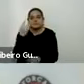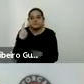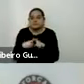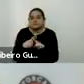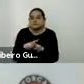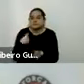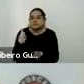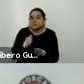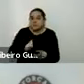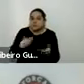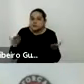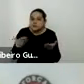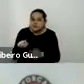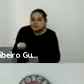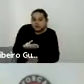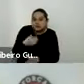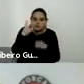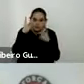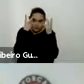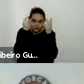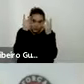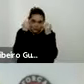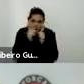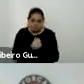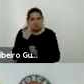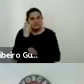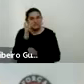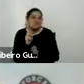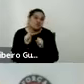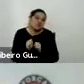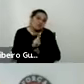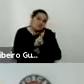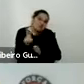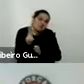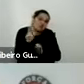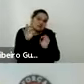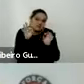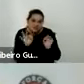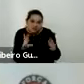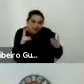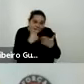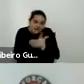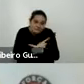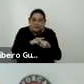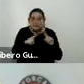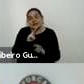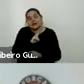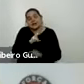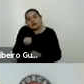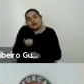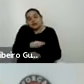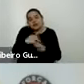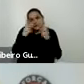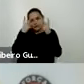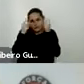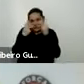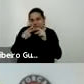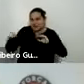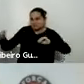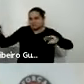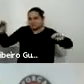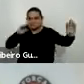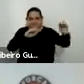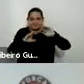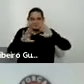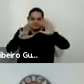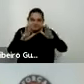normal, né? Eu não sei se dá para chamar assim, mas é assim que estão chamando o novo normal. O home office é o novo indicador de